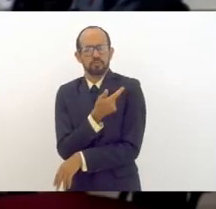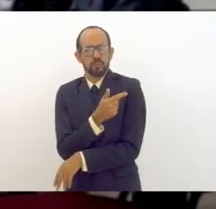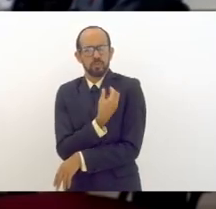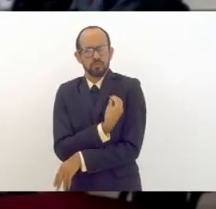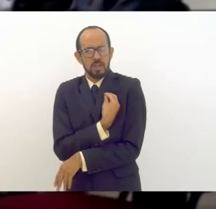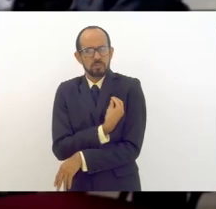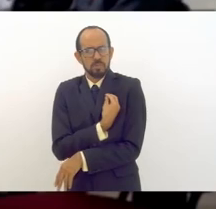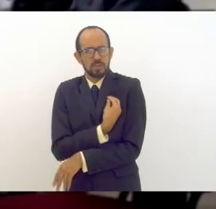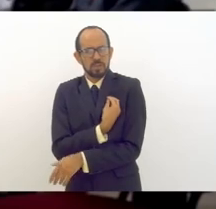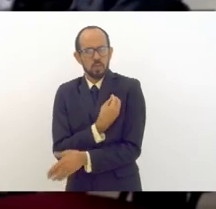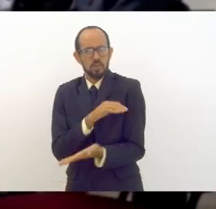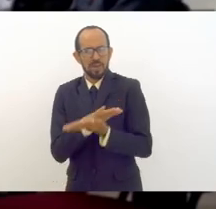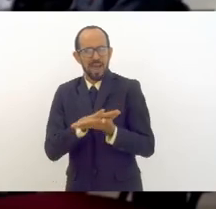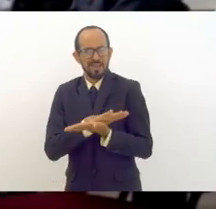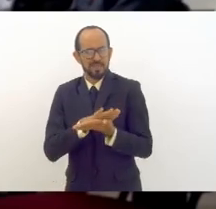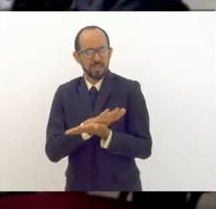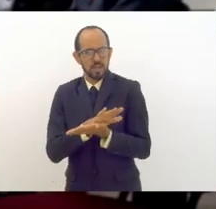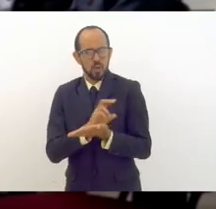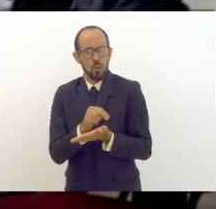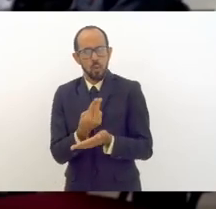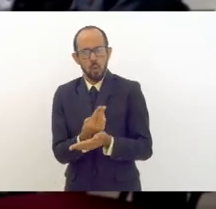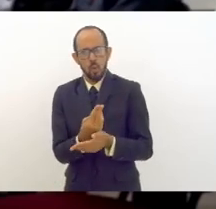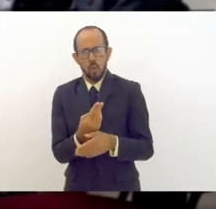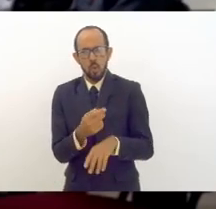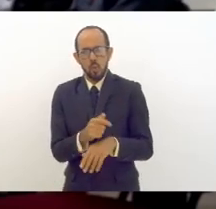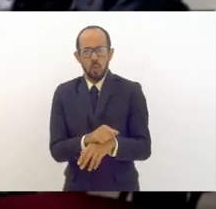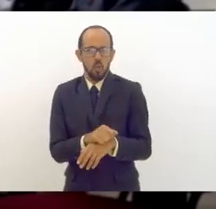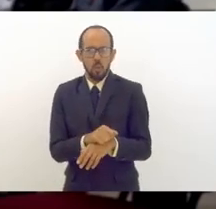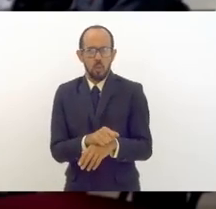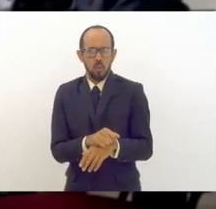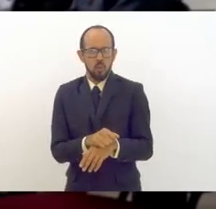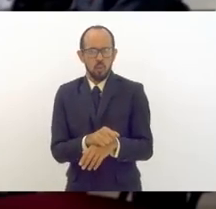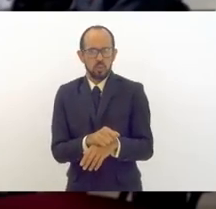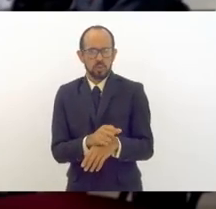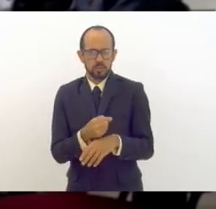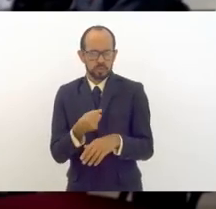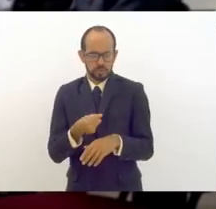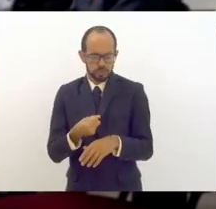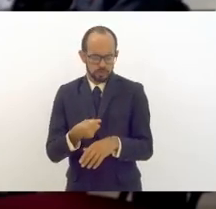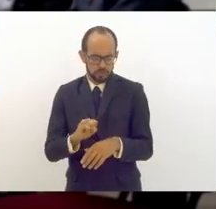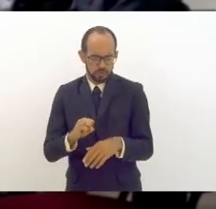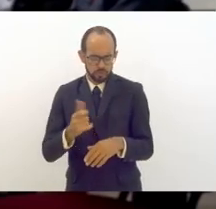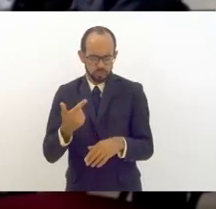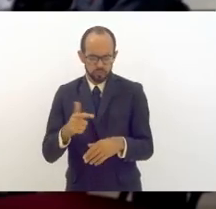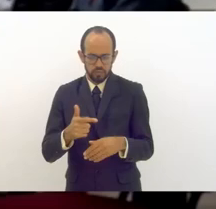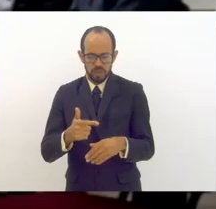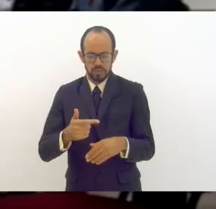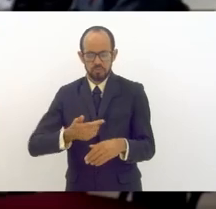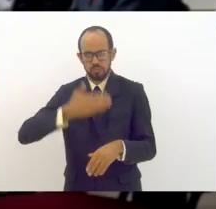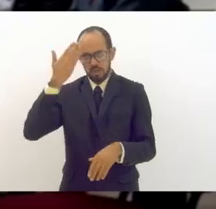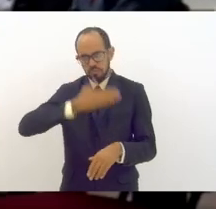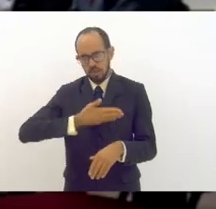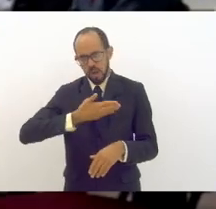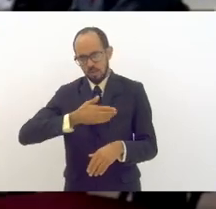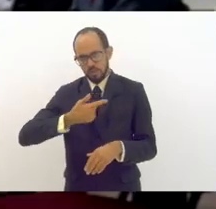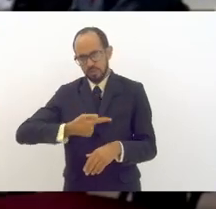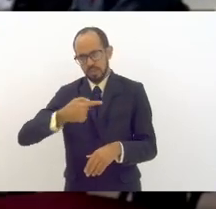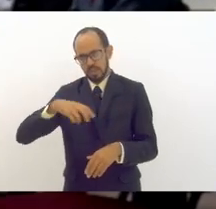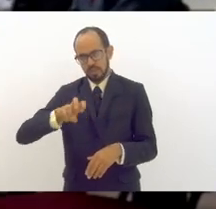participação comprovada ou participação comprovada que evidenciasse uma participação global superior a